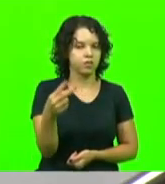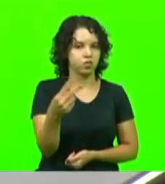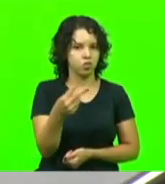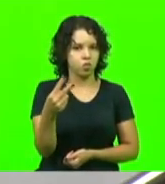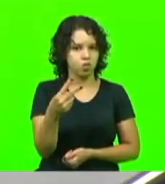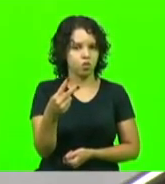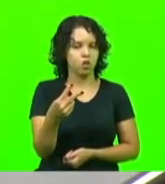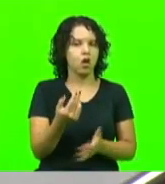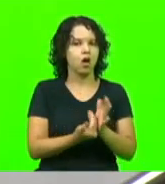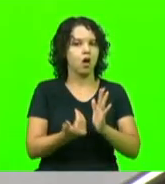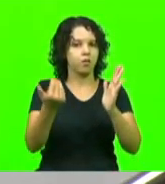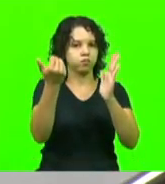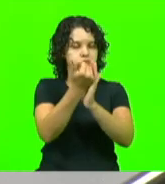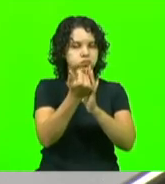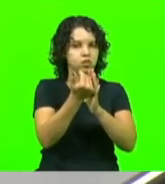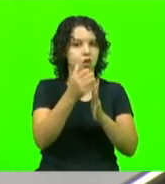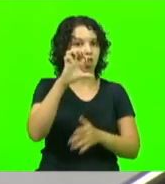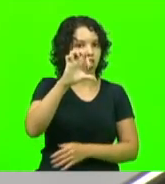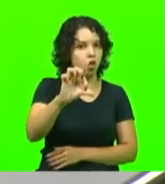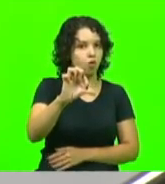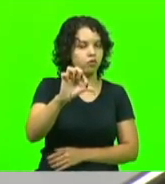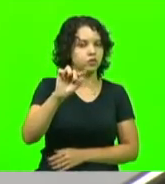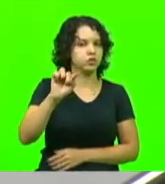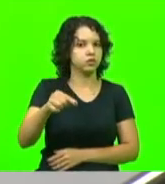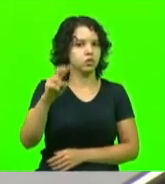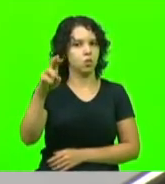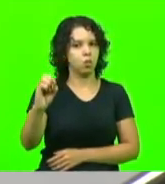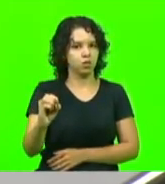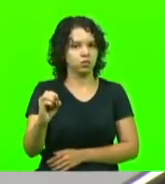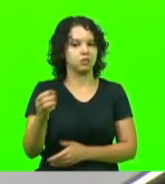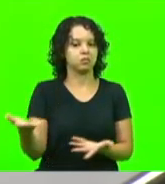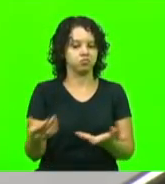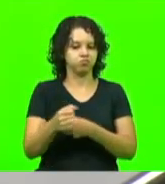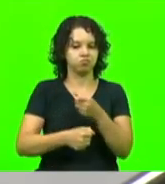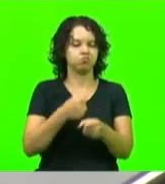2015, foi para R$ 9,50 em 2022.